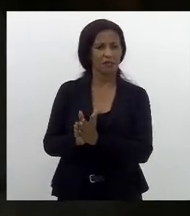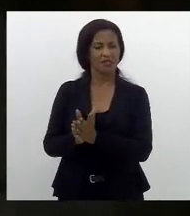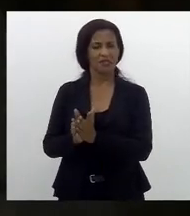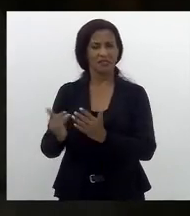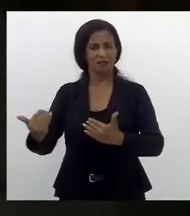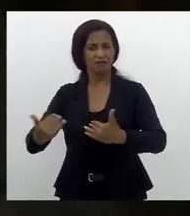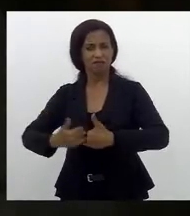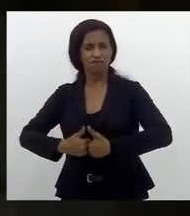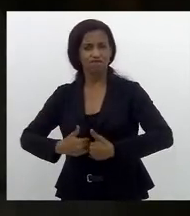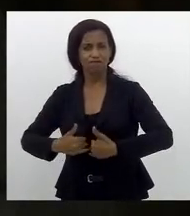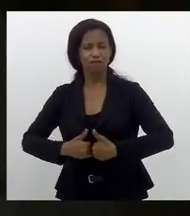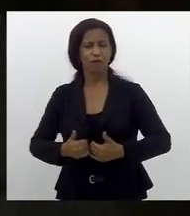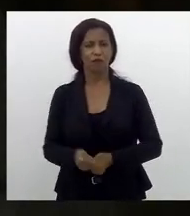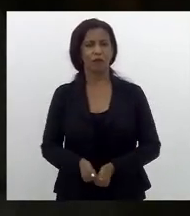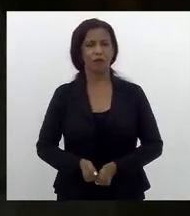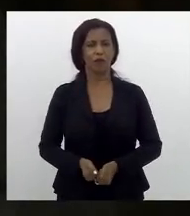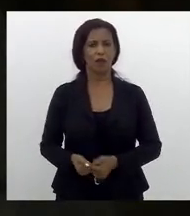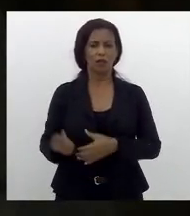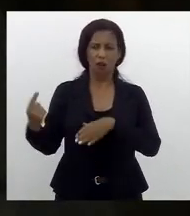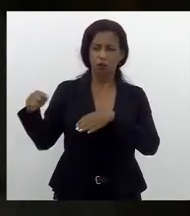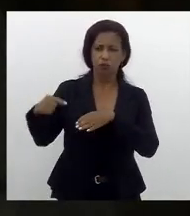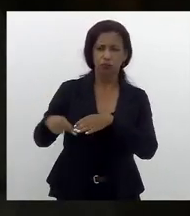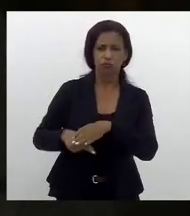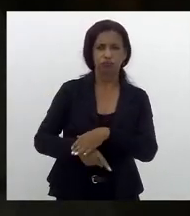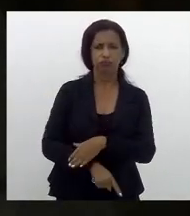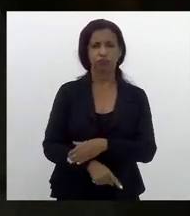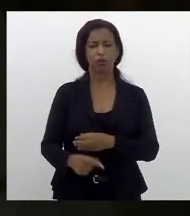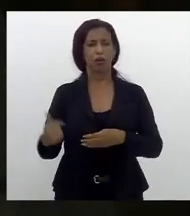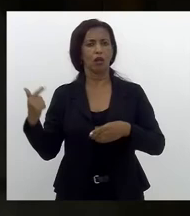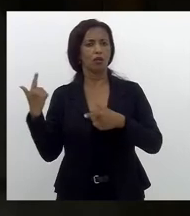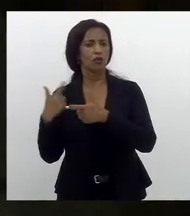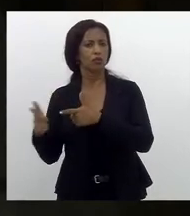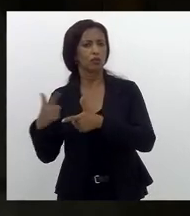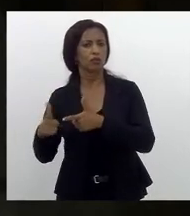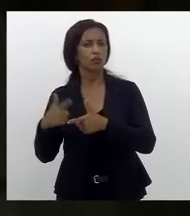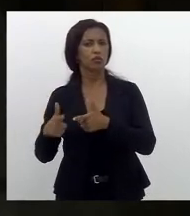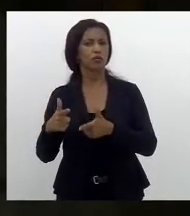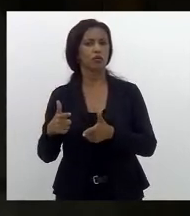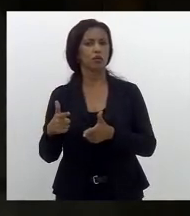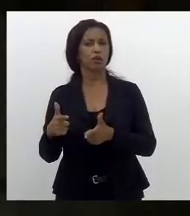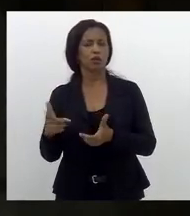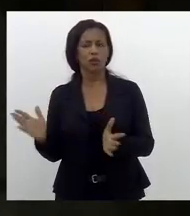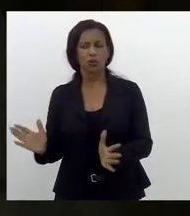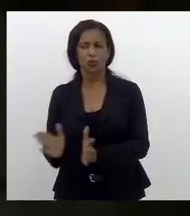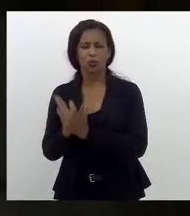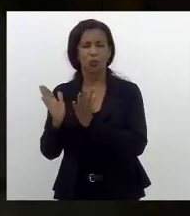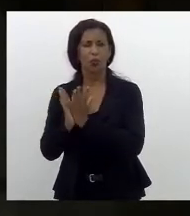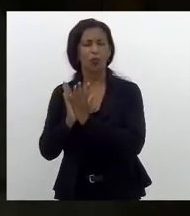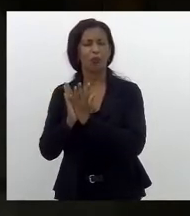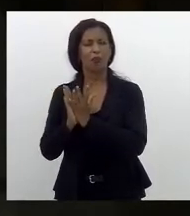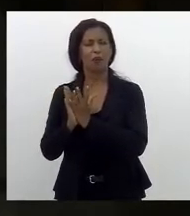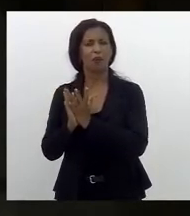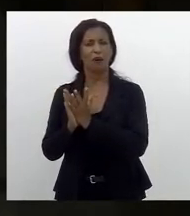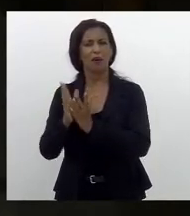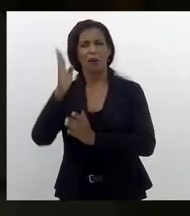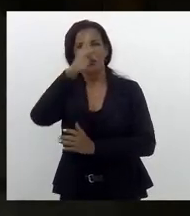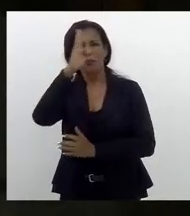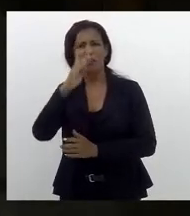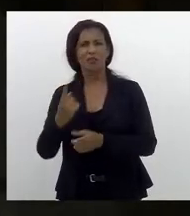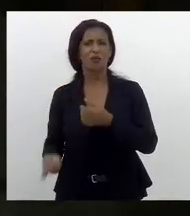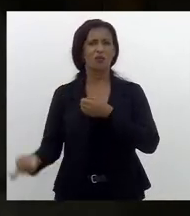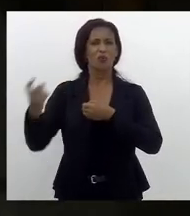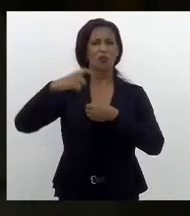miséria, do aprofundamento da situação de penúria da população. O Brasil voltou para o mapa da